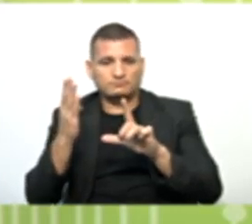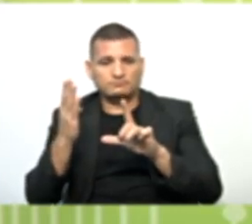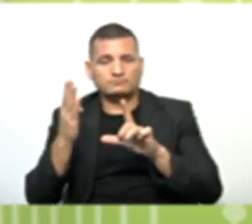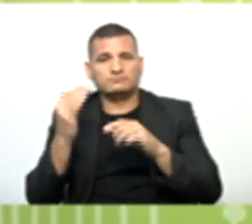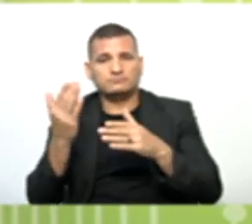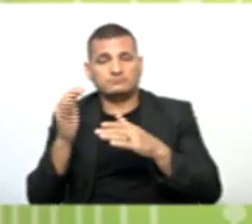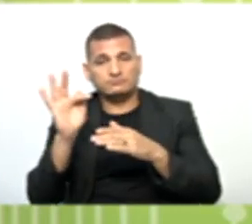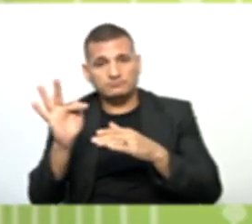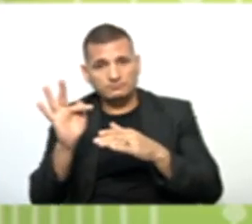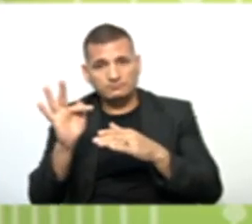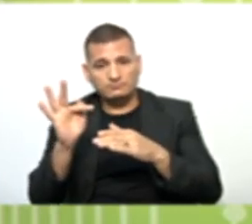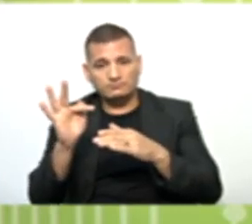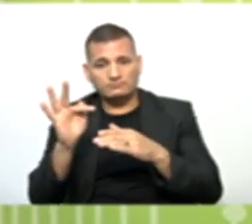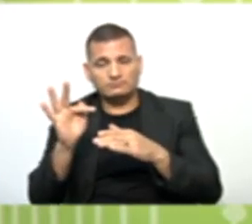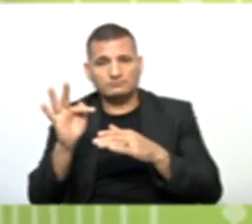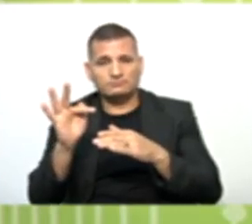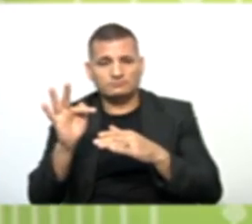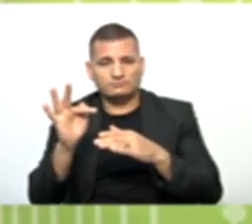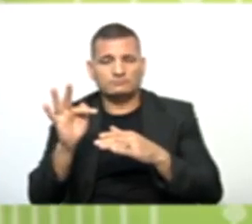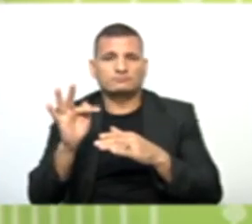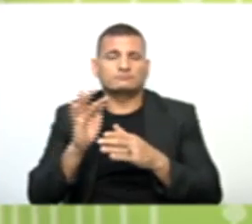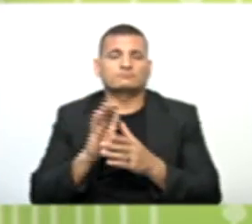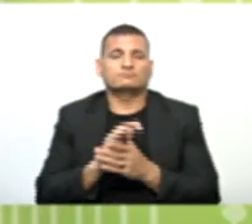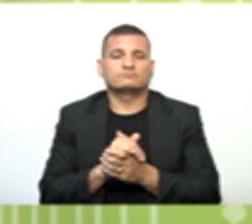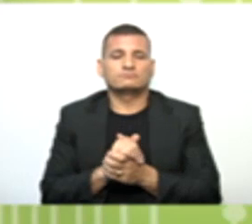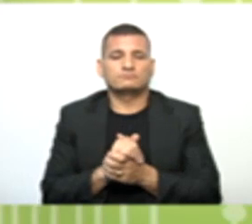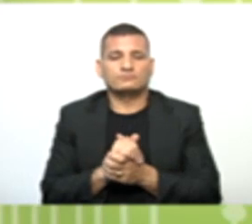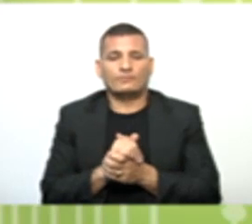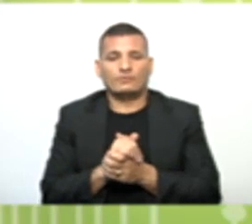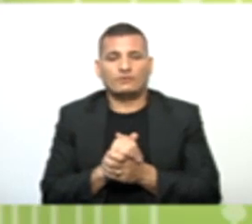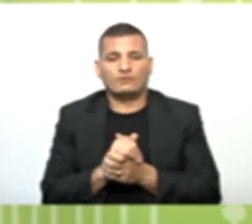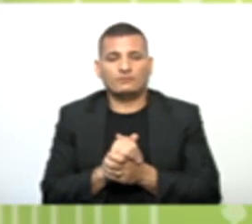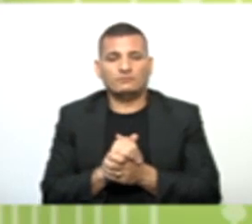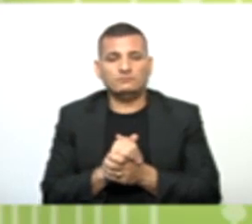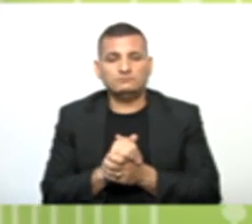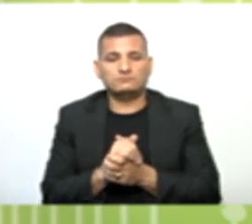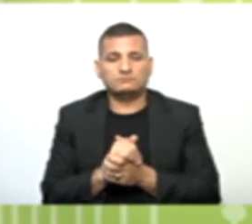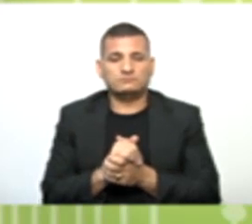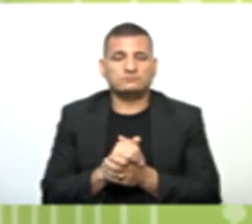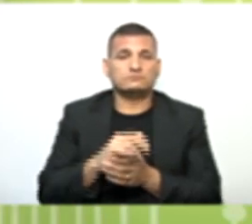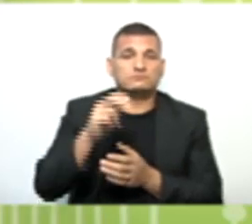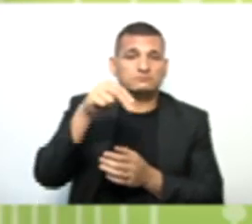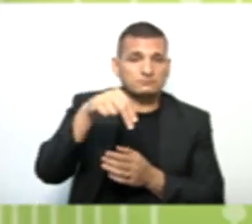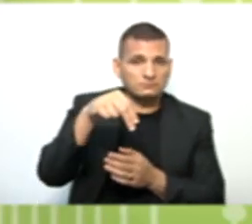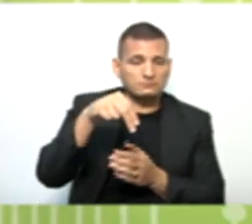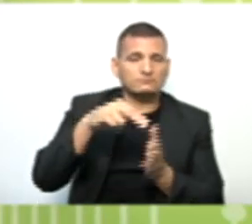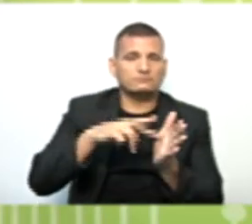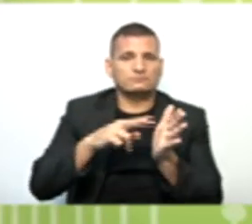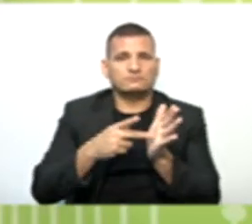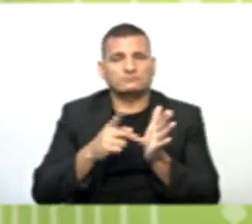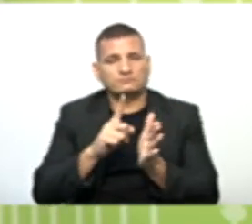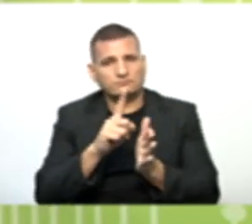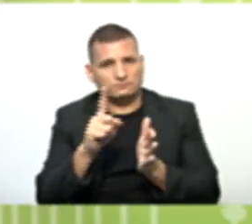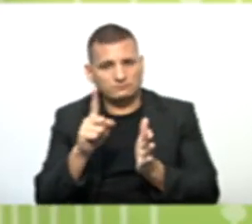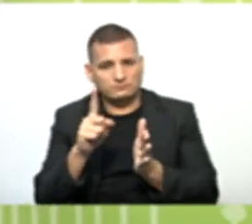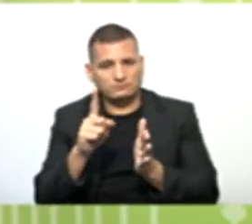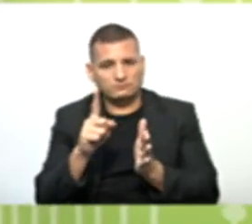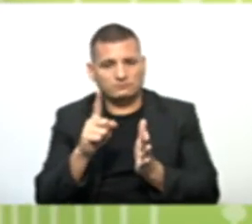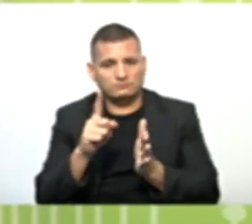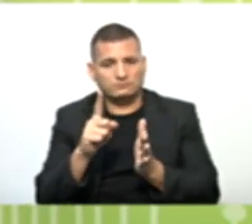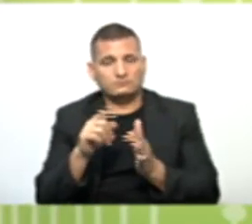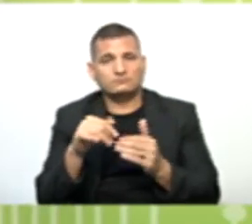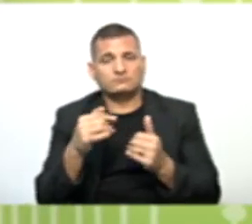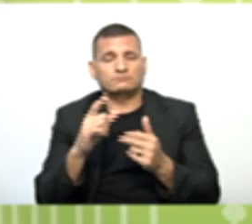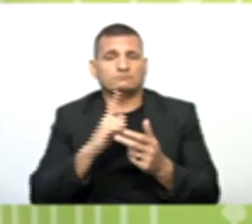S significa sim, condição é verdadeira, sim. E o N significa não, a condição é verdadeira, não. Então, ele vai